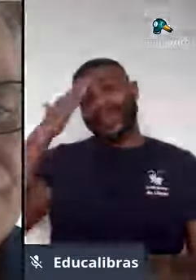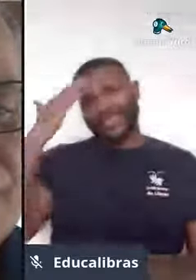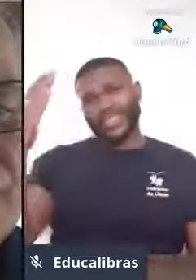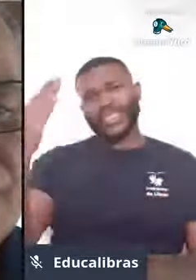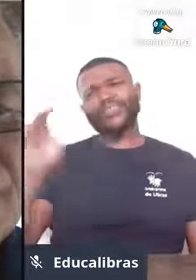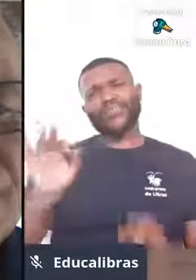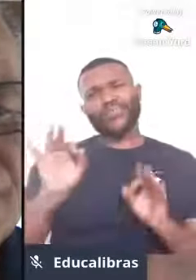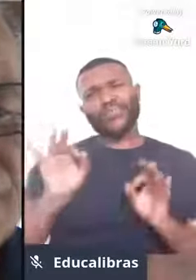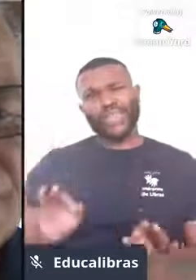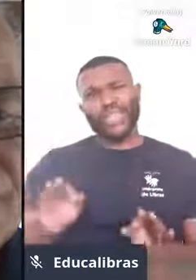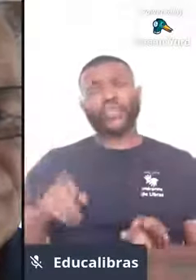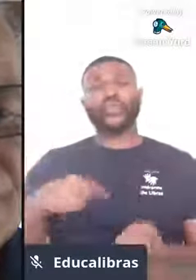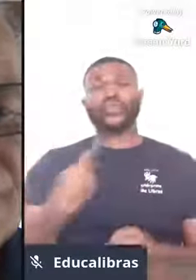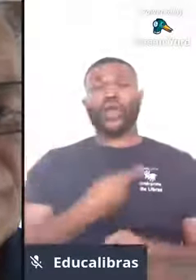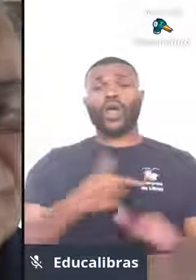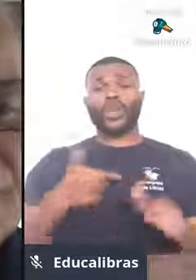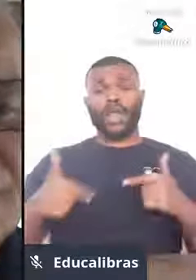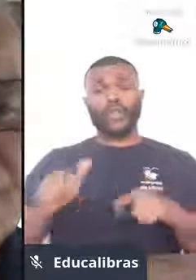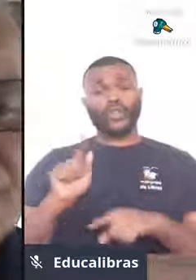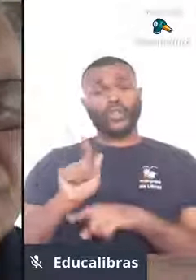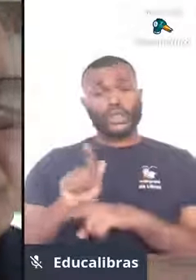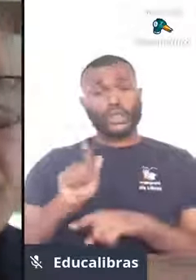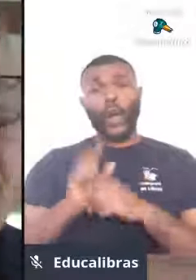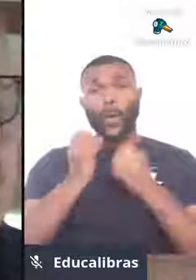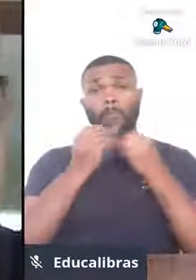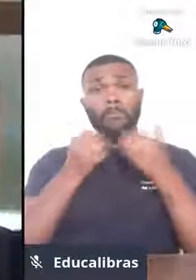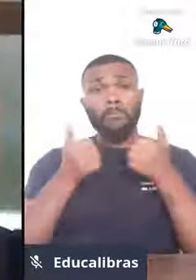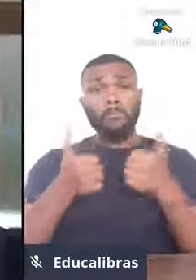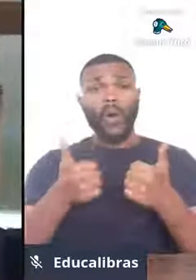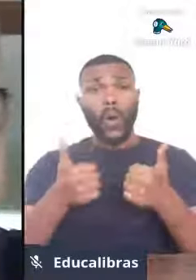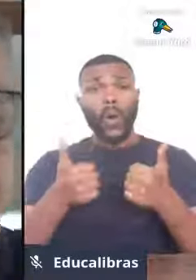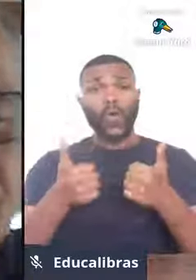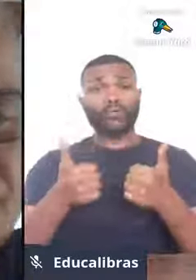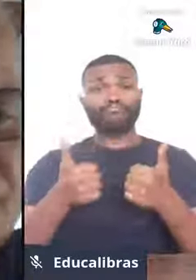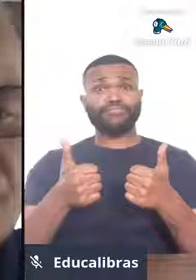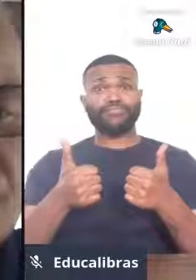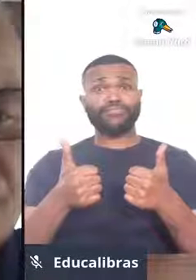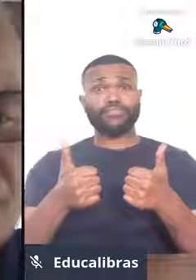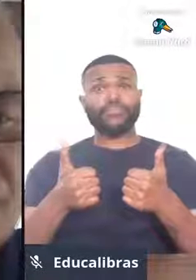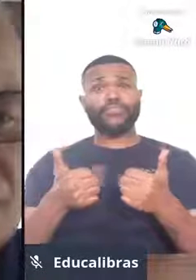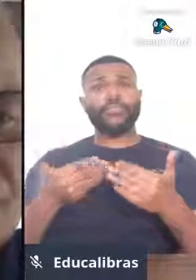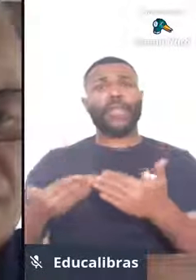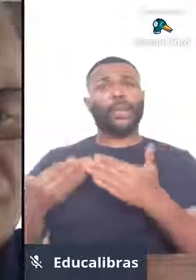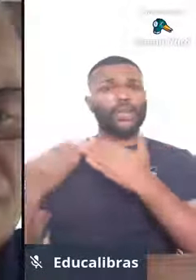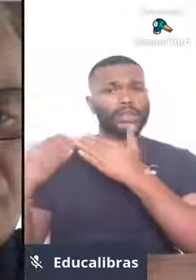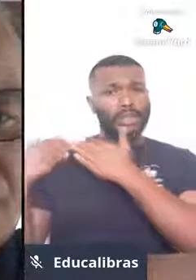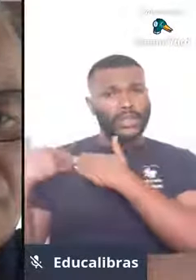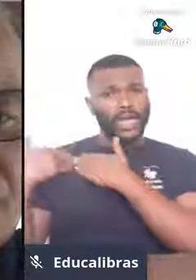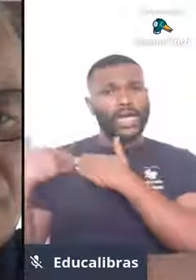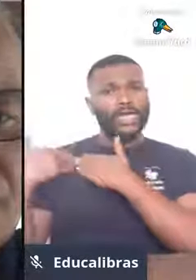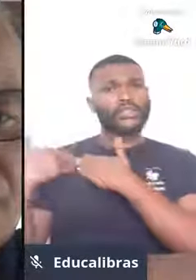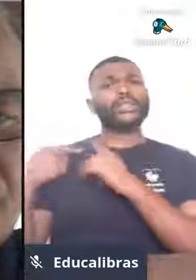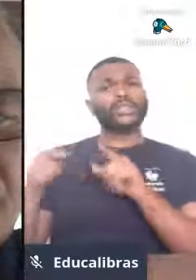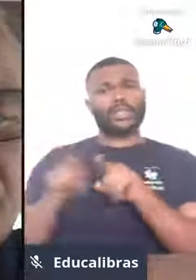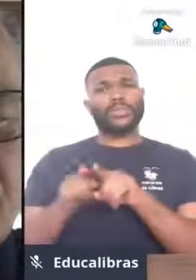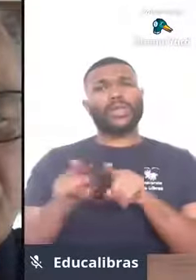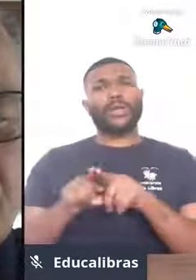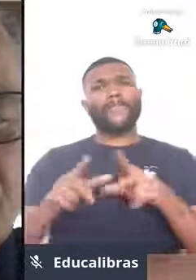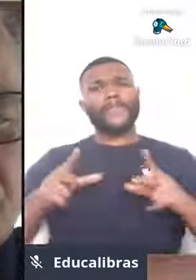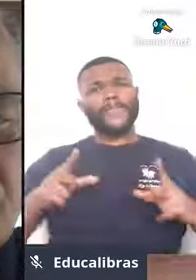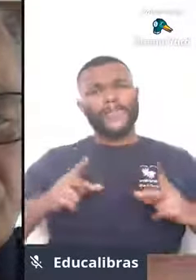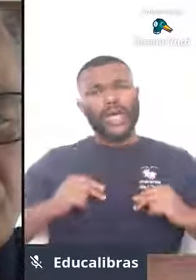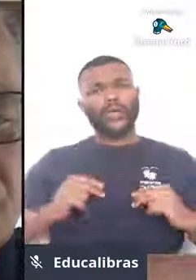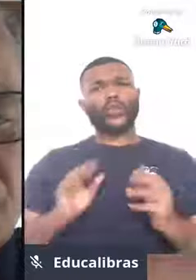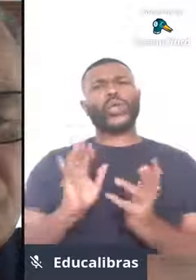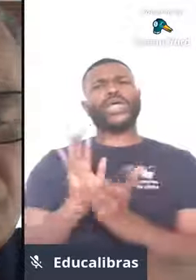feito uma boa gestão. Eu compartilho essa responsabilidade e os méritos também com a equipe. Eu tenho uma